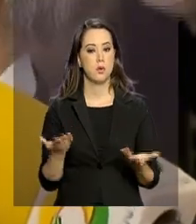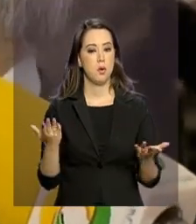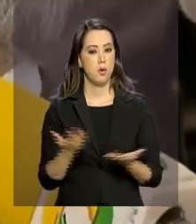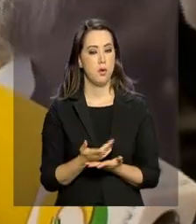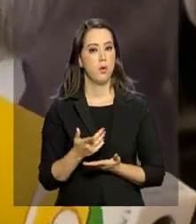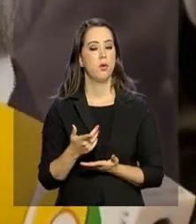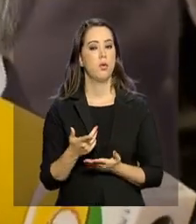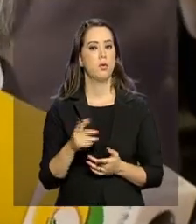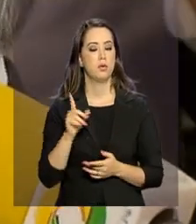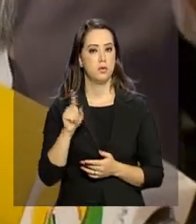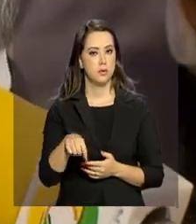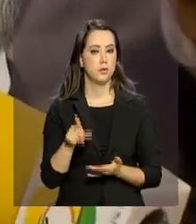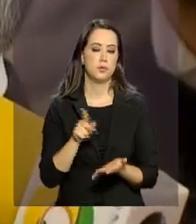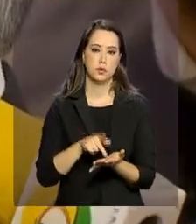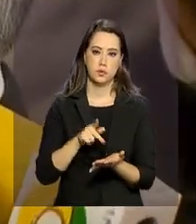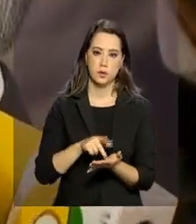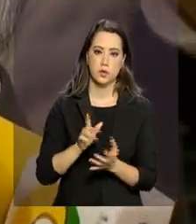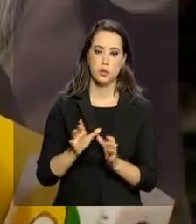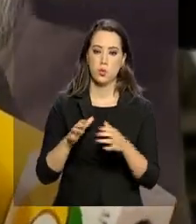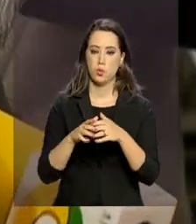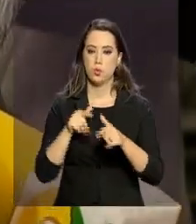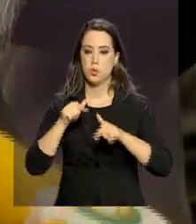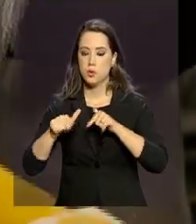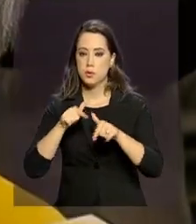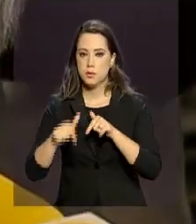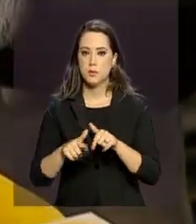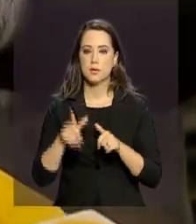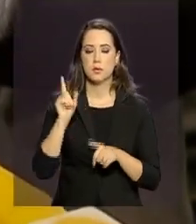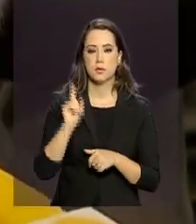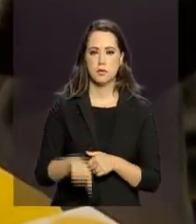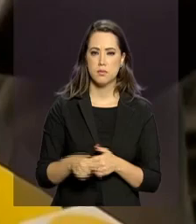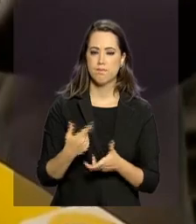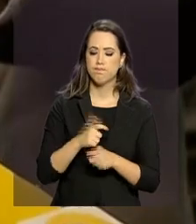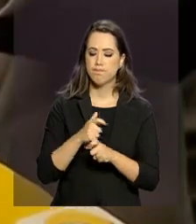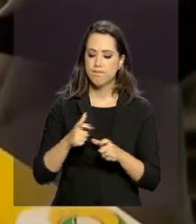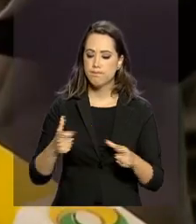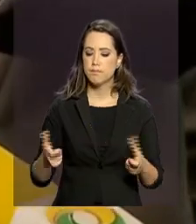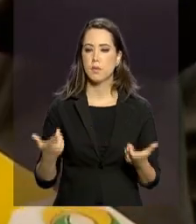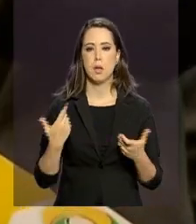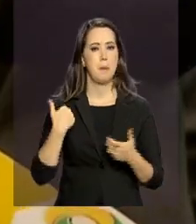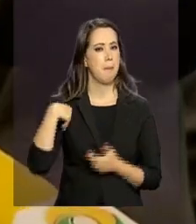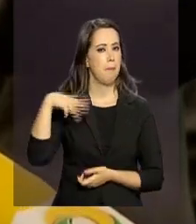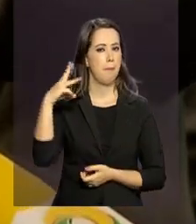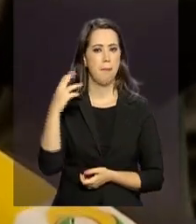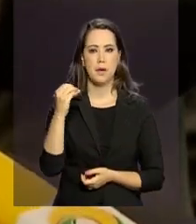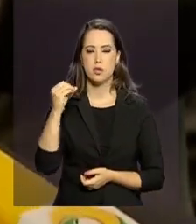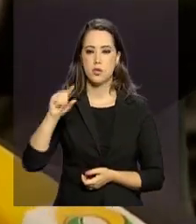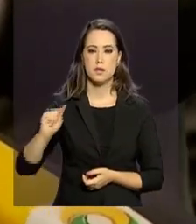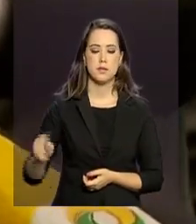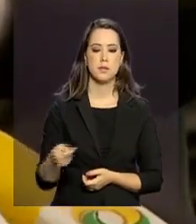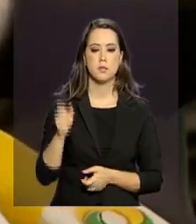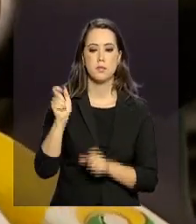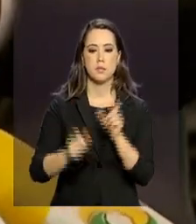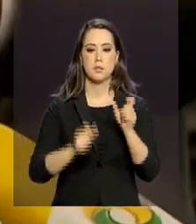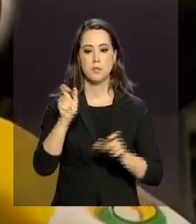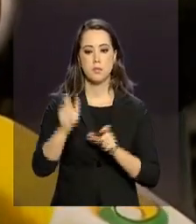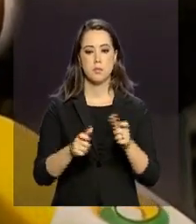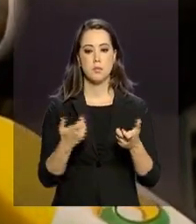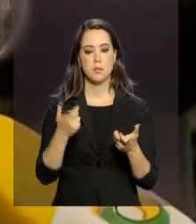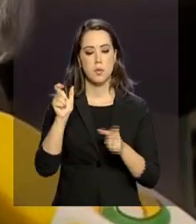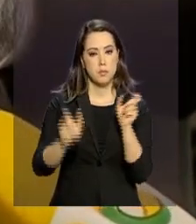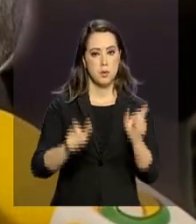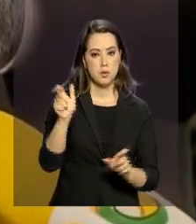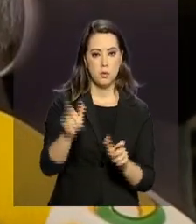realmente nós o efetivo que está trabalhando efetivos extraordinário mais de 300 mil em três mil